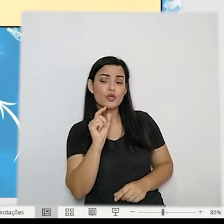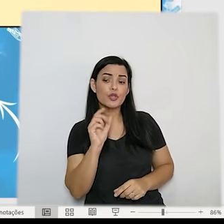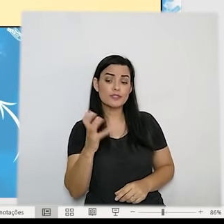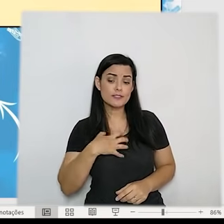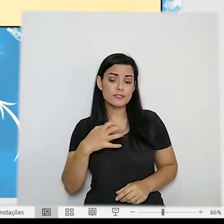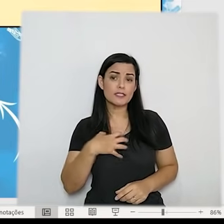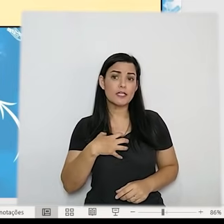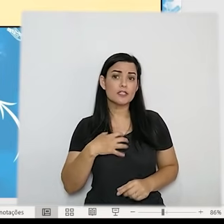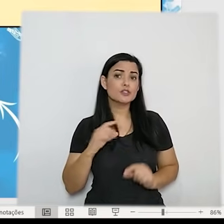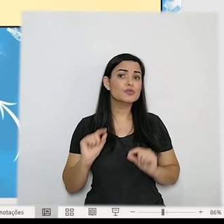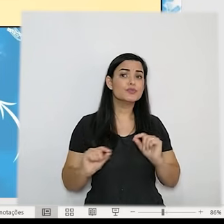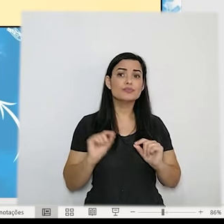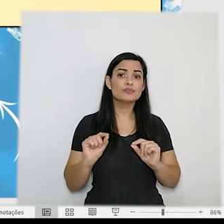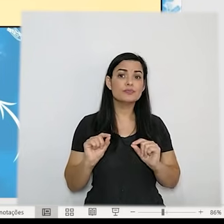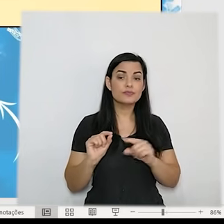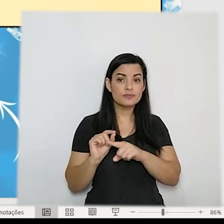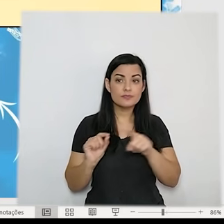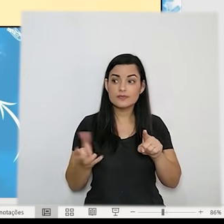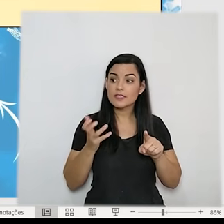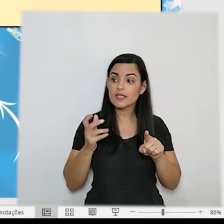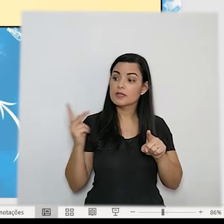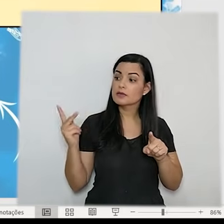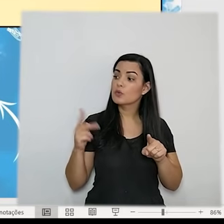quê? Qual dessas daqui vocês querem?